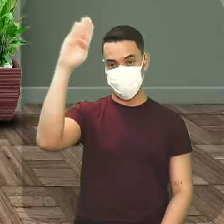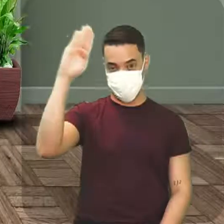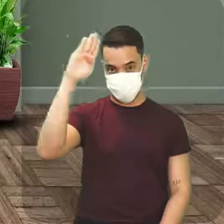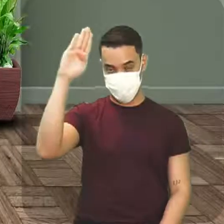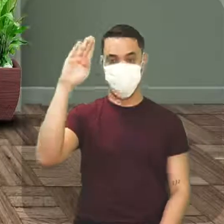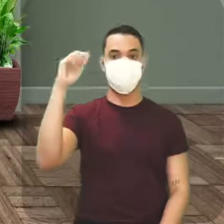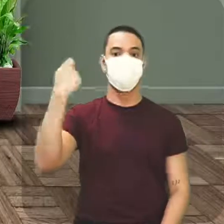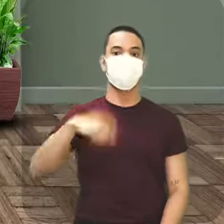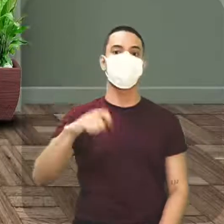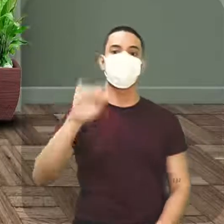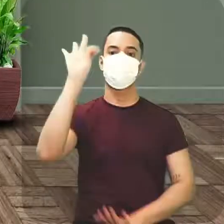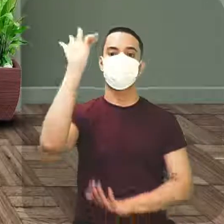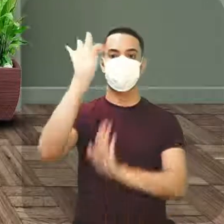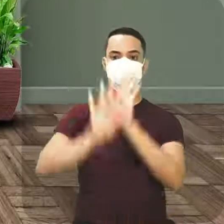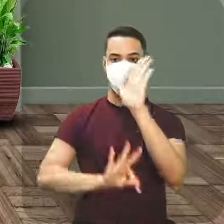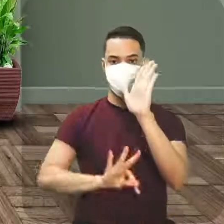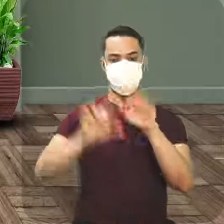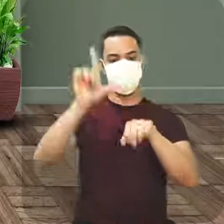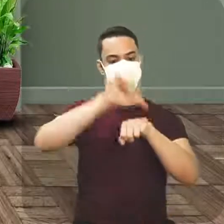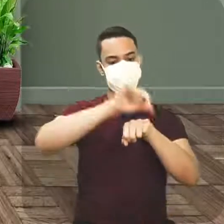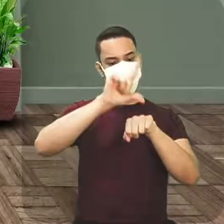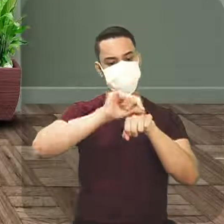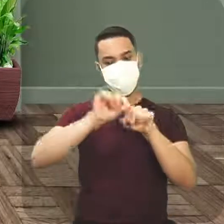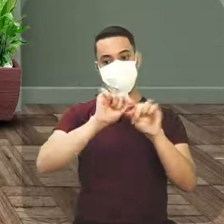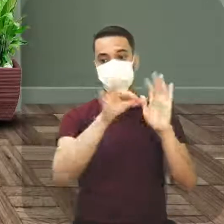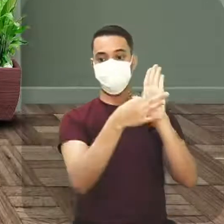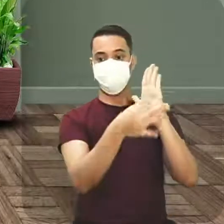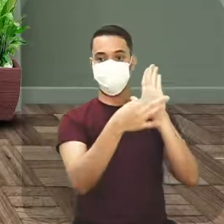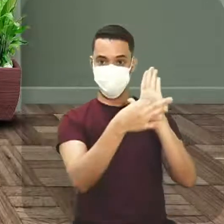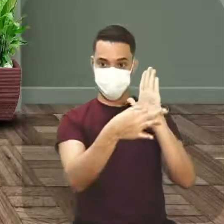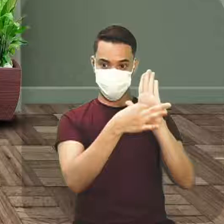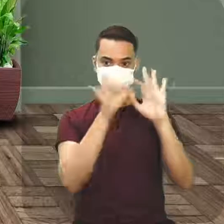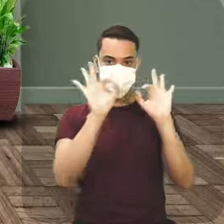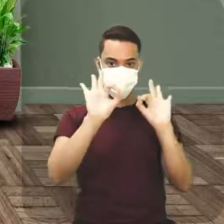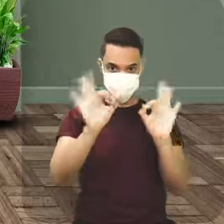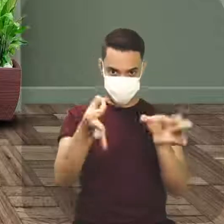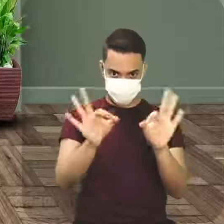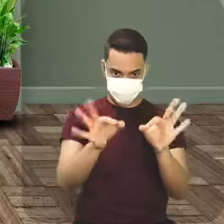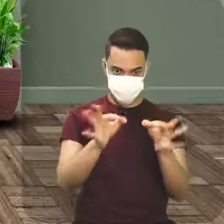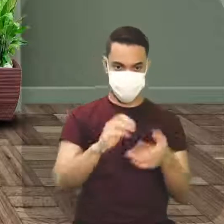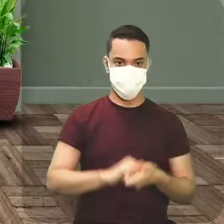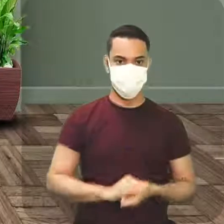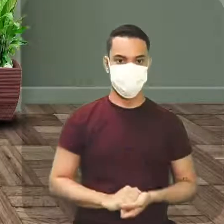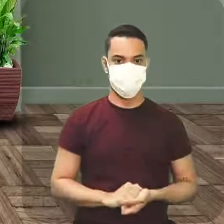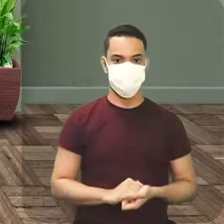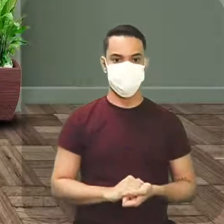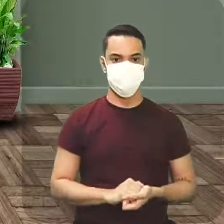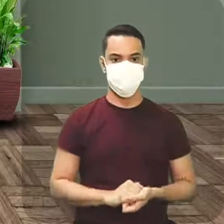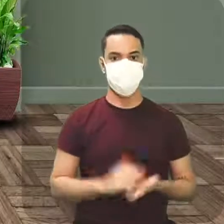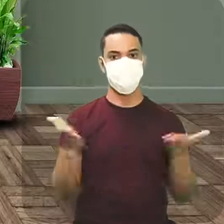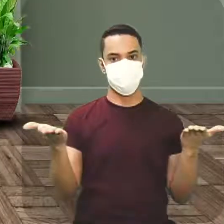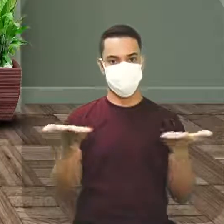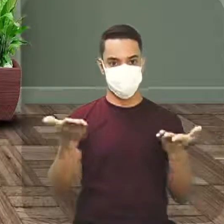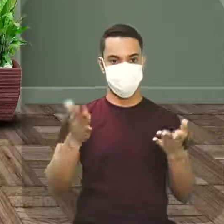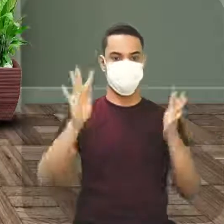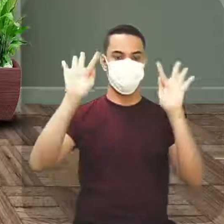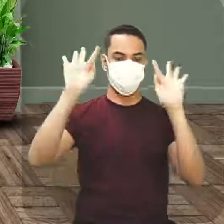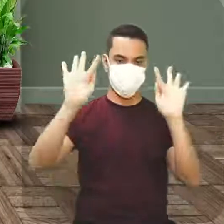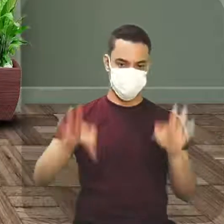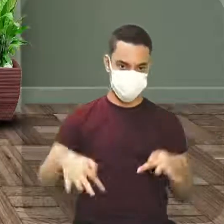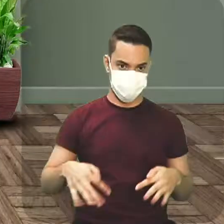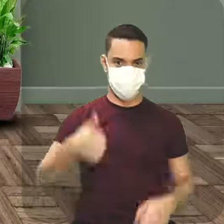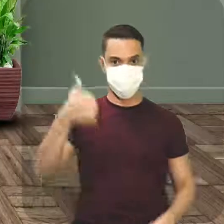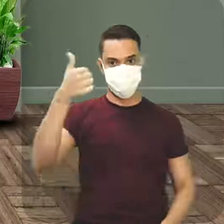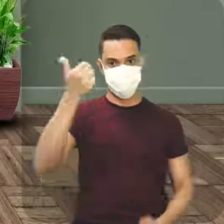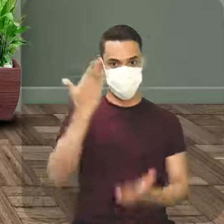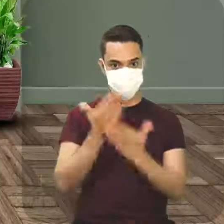para um texto argumentativo, tá certo? Aqui termino a primeira